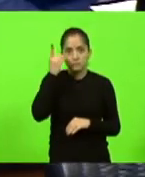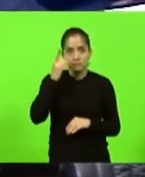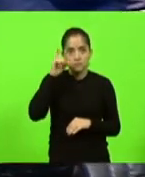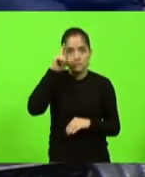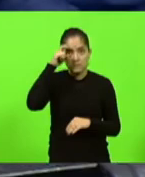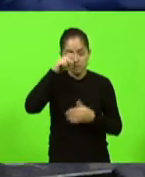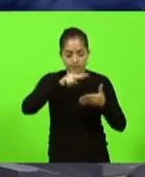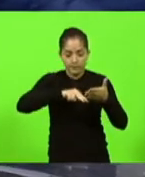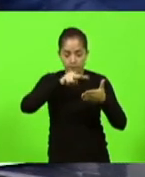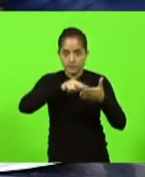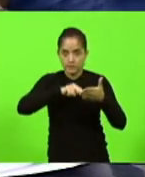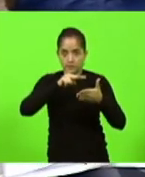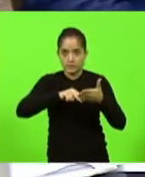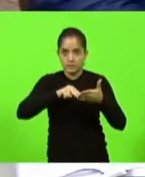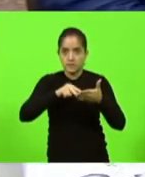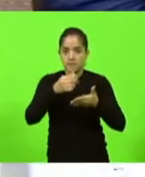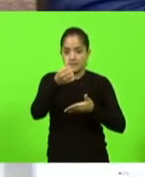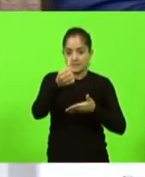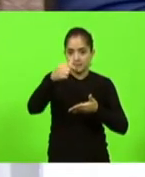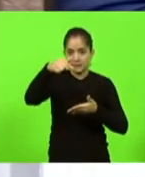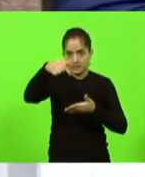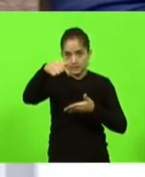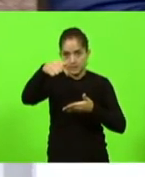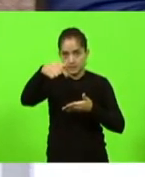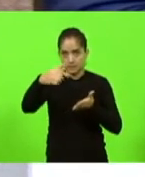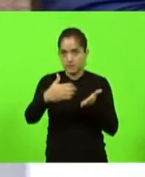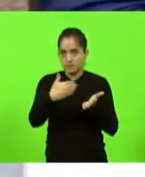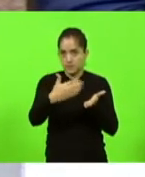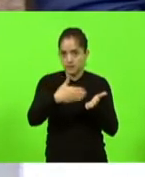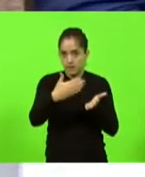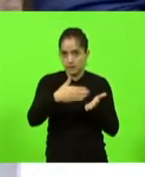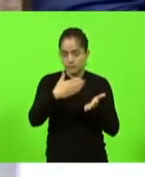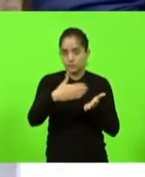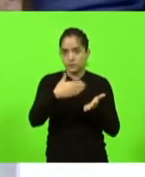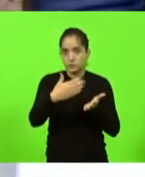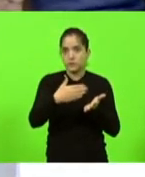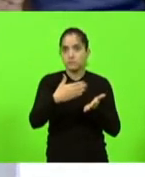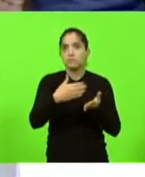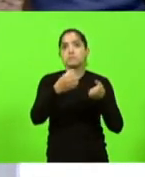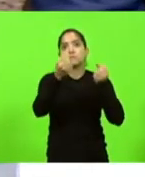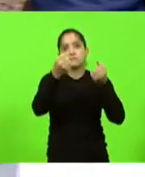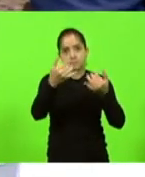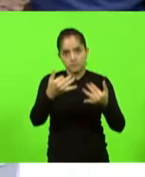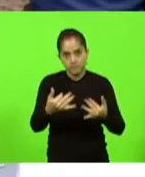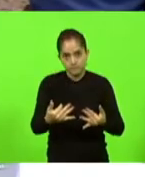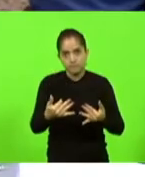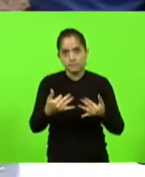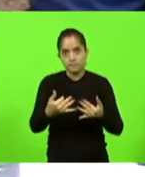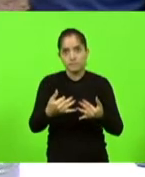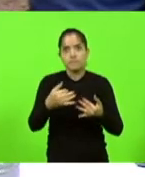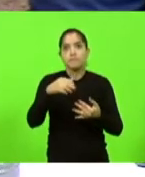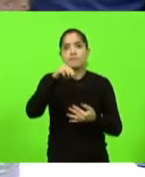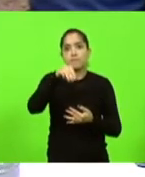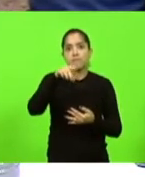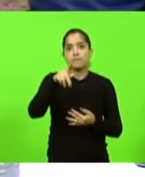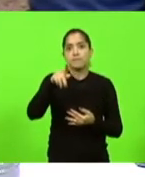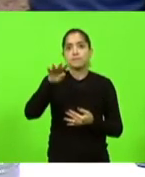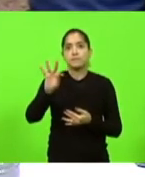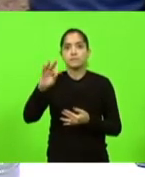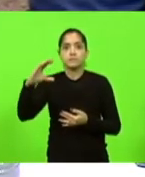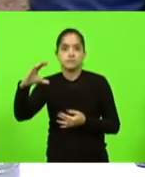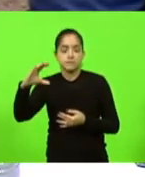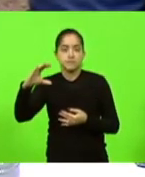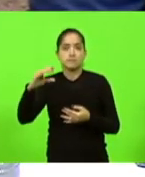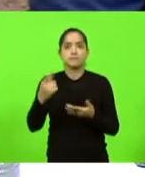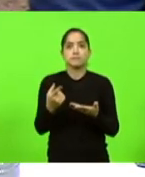lido a página 67 do parecer, eu cito explicitamente a nota do MPTC sobre justamente